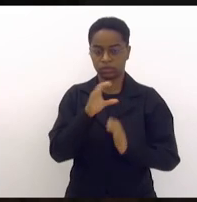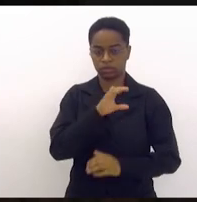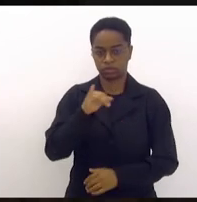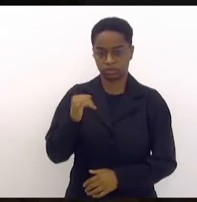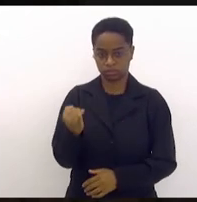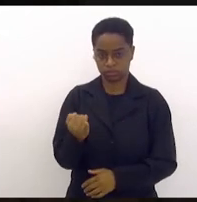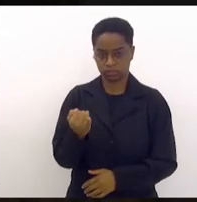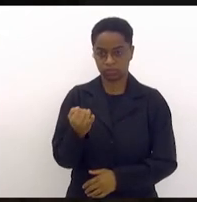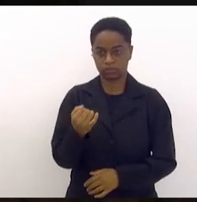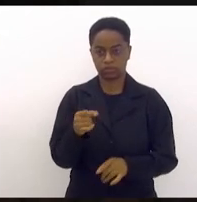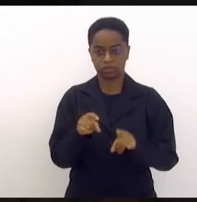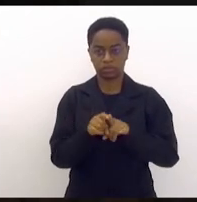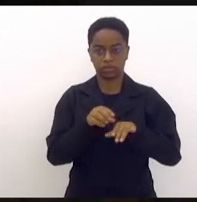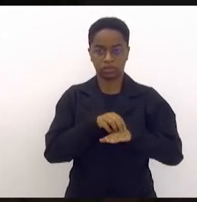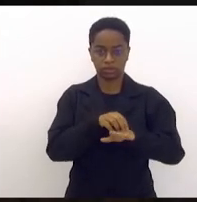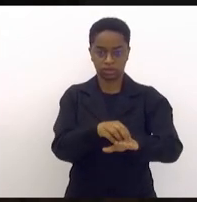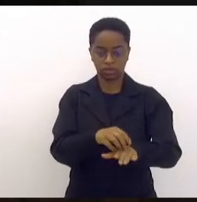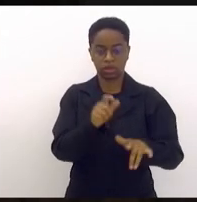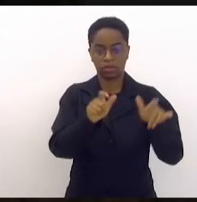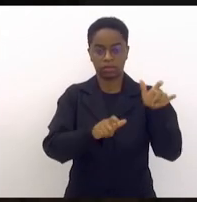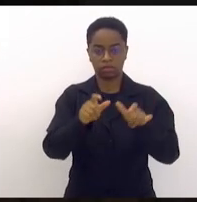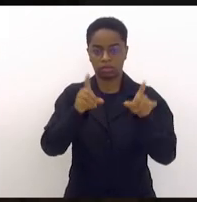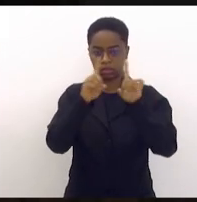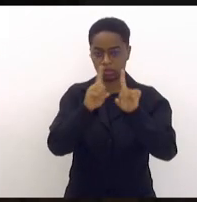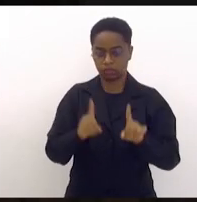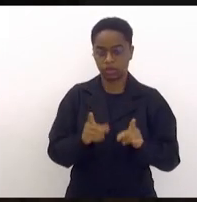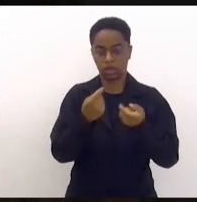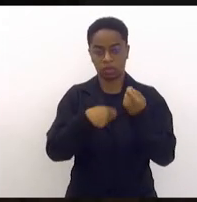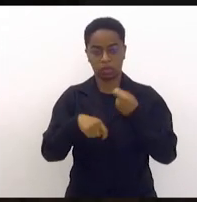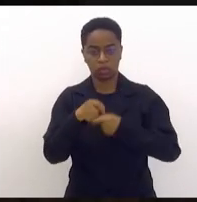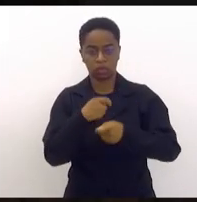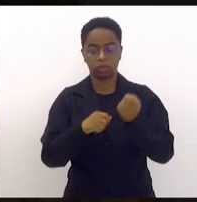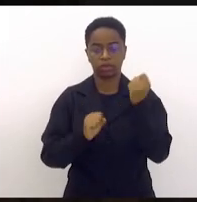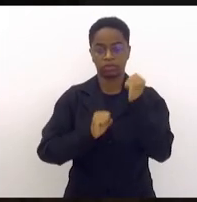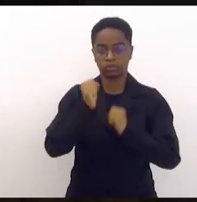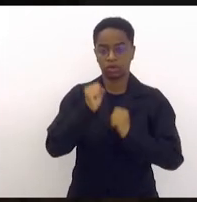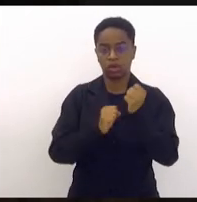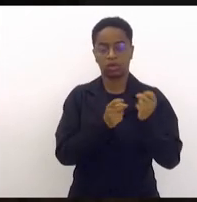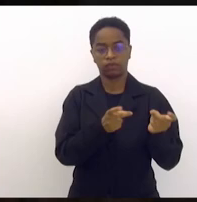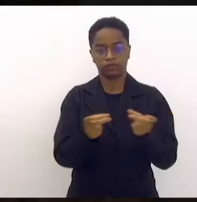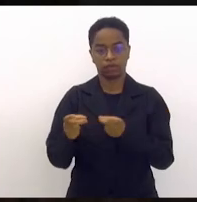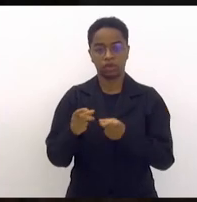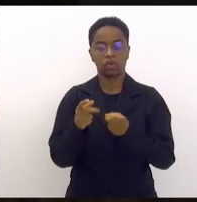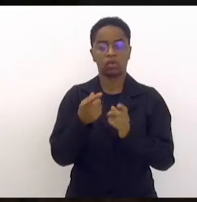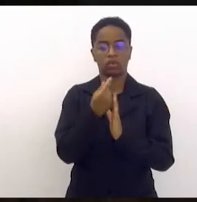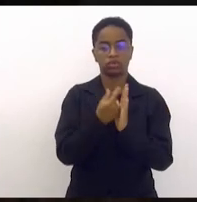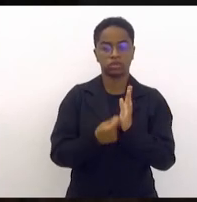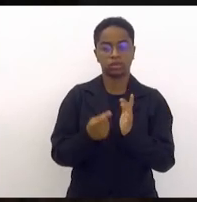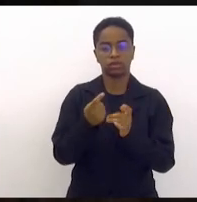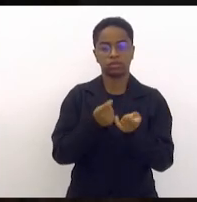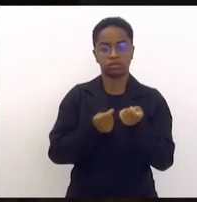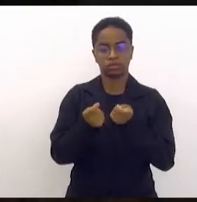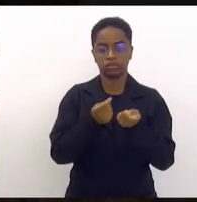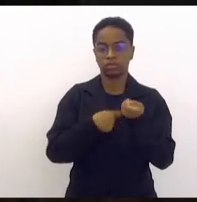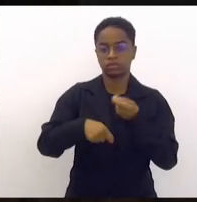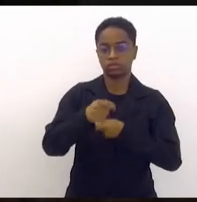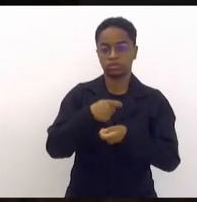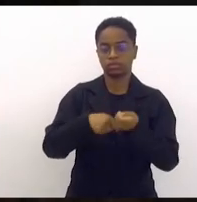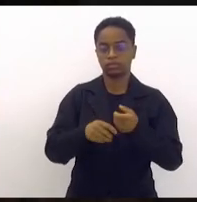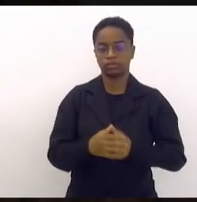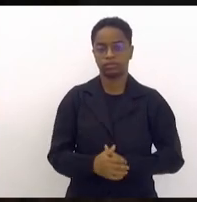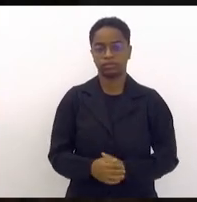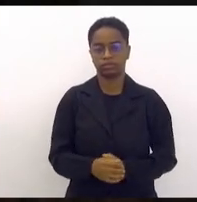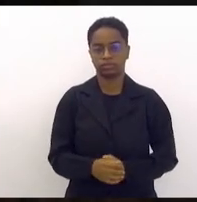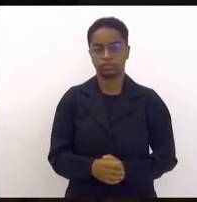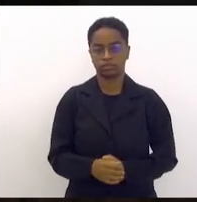Justiça, transporte da pessoa com deficiência de economia, indústria e comércio, orçamento, finanças e organização financeira e controle.